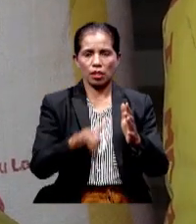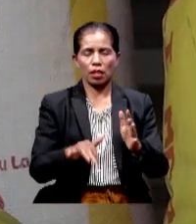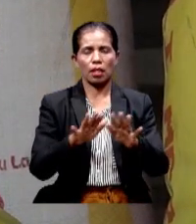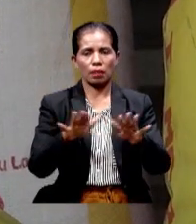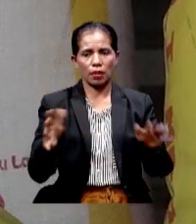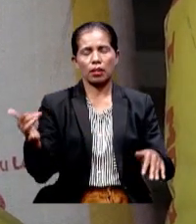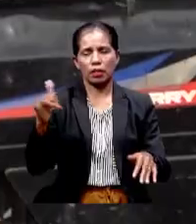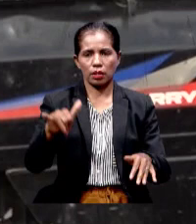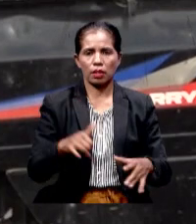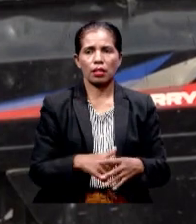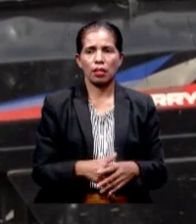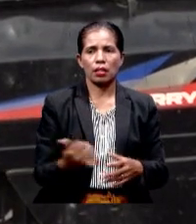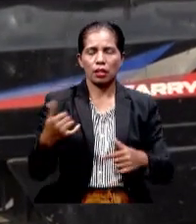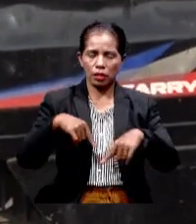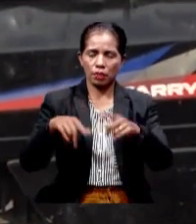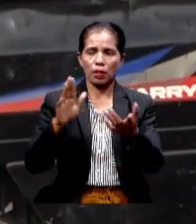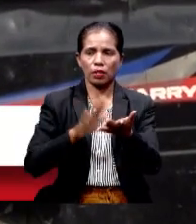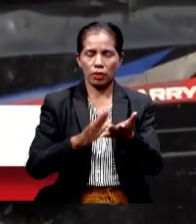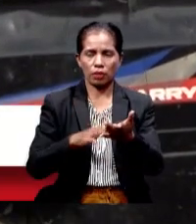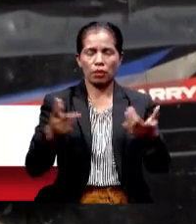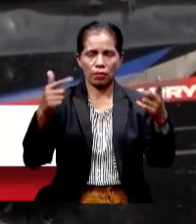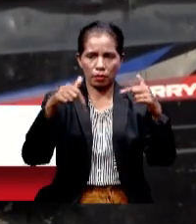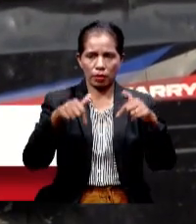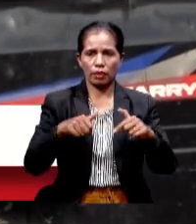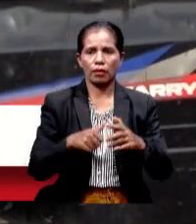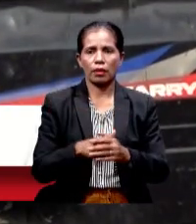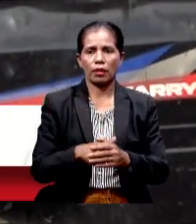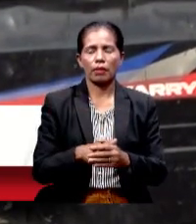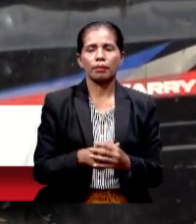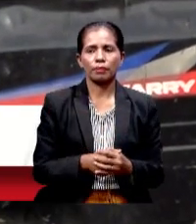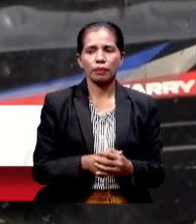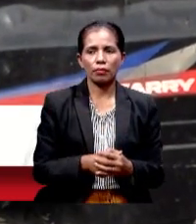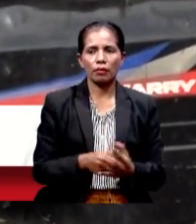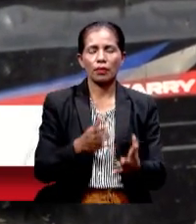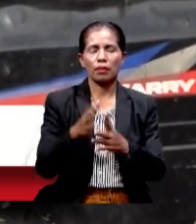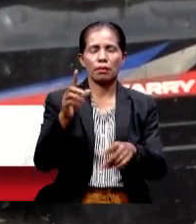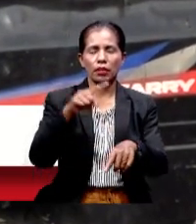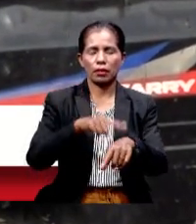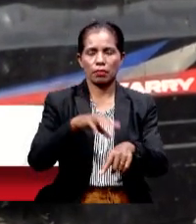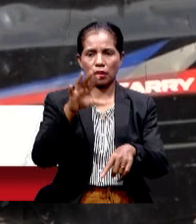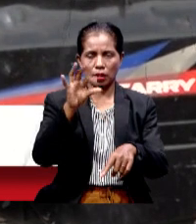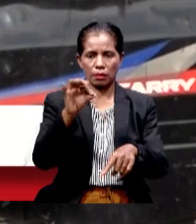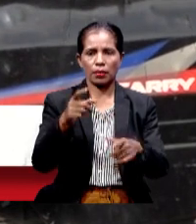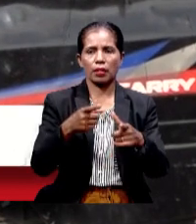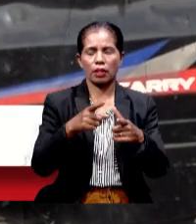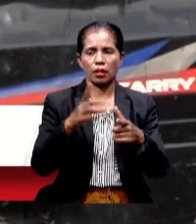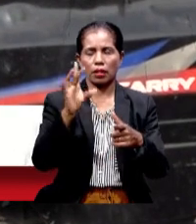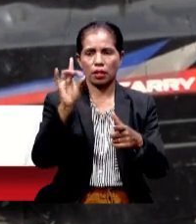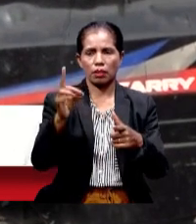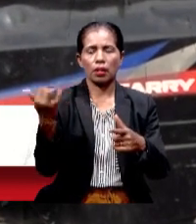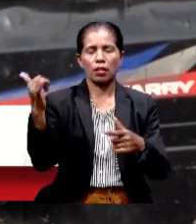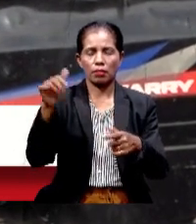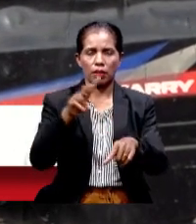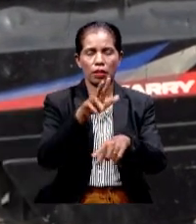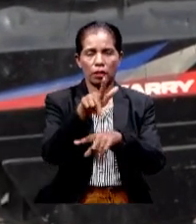ita sira ba eskola, mai fal este tama zam de lapan, depois meu dia sira tama